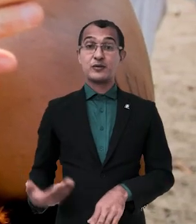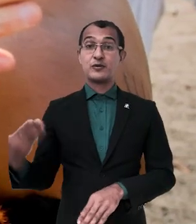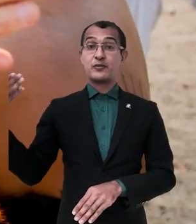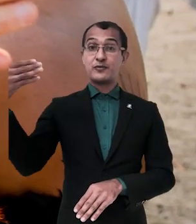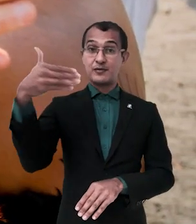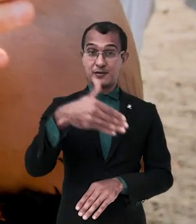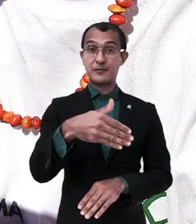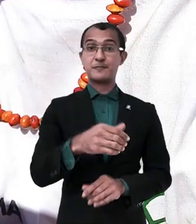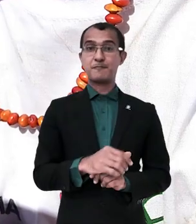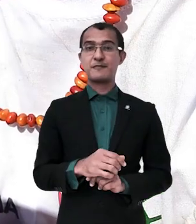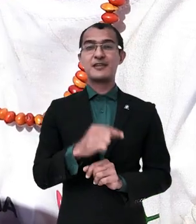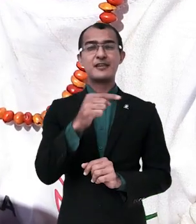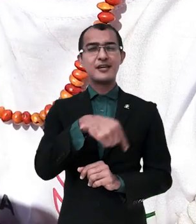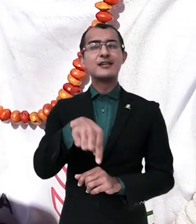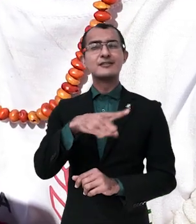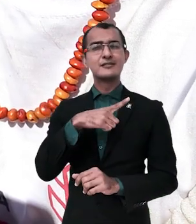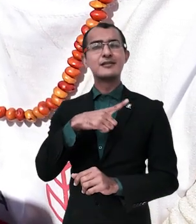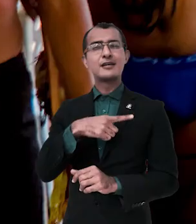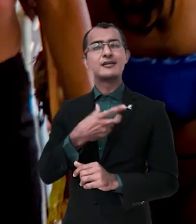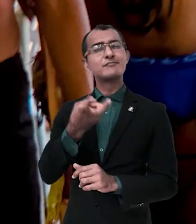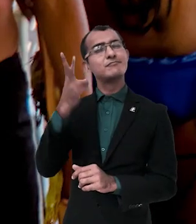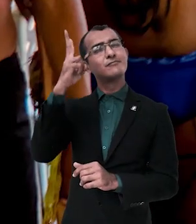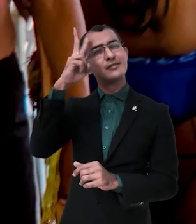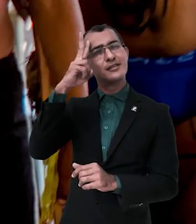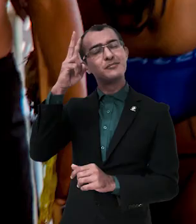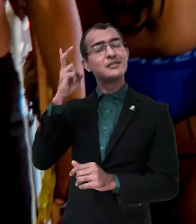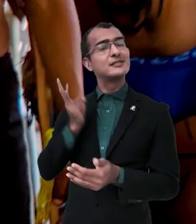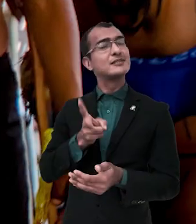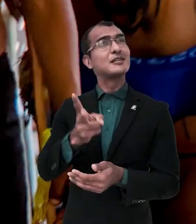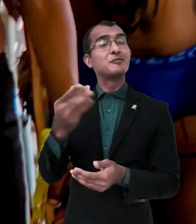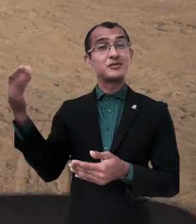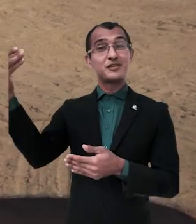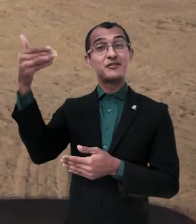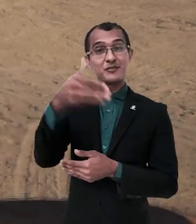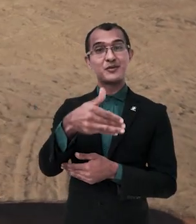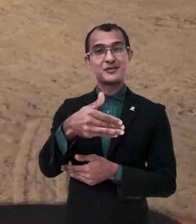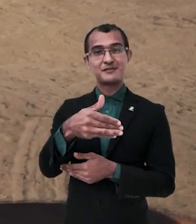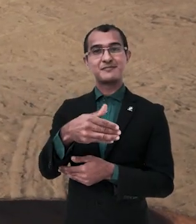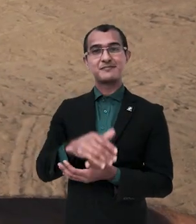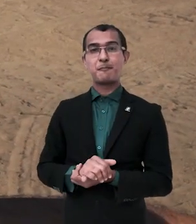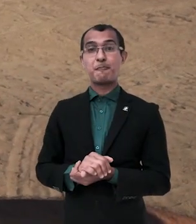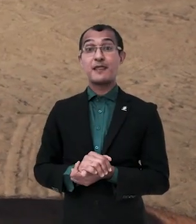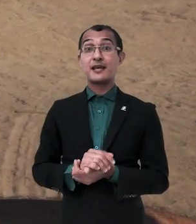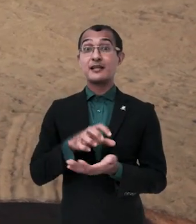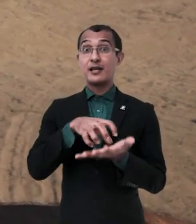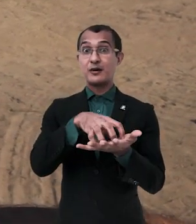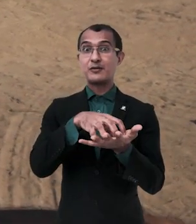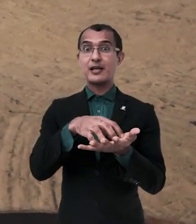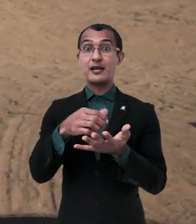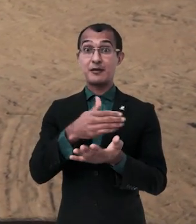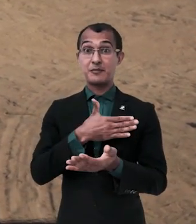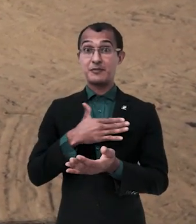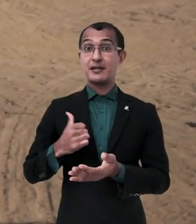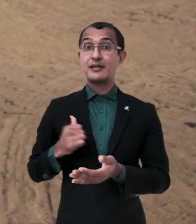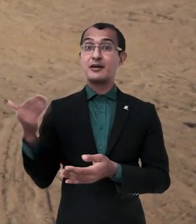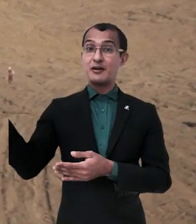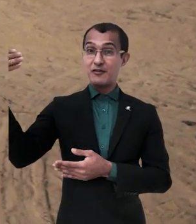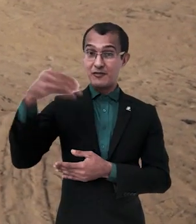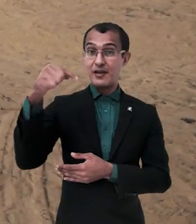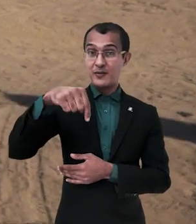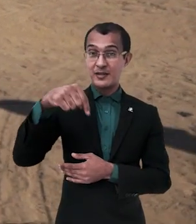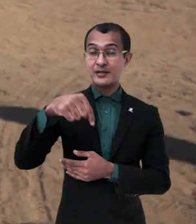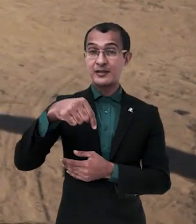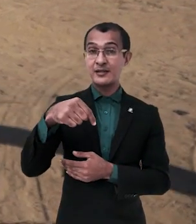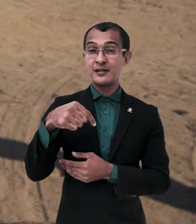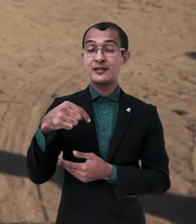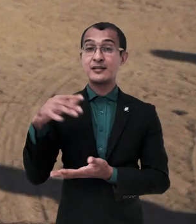Mauro Mendes, momentos que os indígenas guardam com muito carinho. Virgínia Mendes veio aqui, né, a aldeia lá da primeira dama,